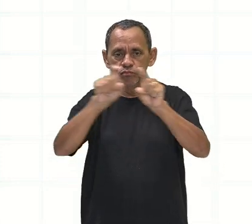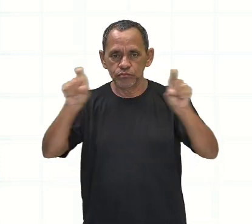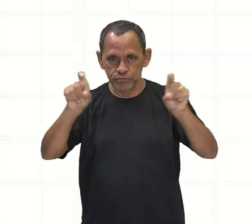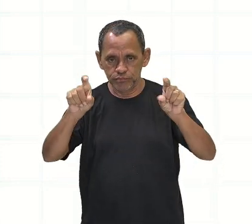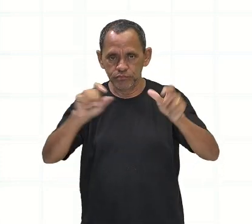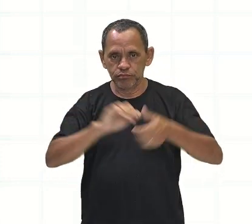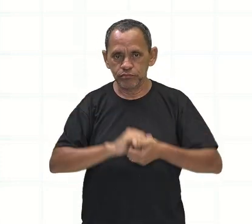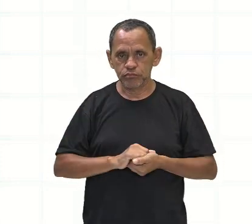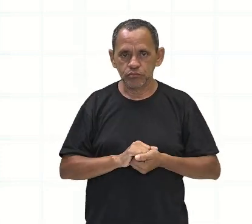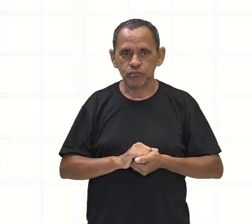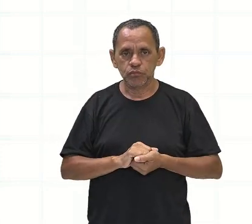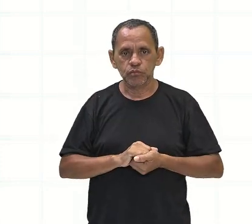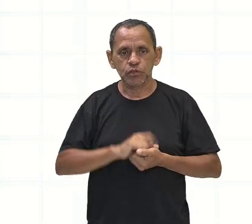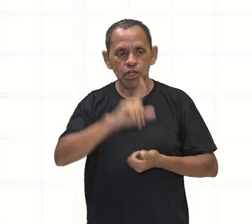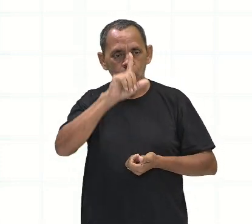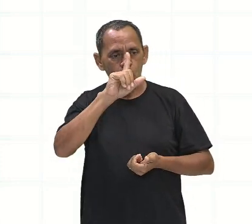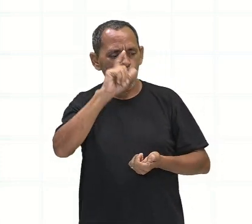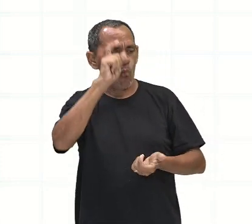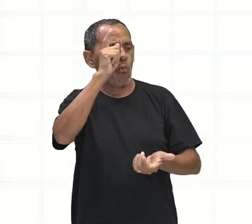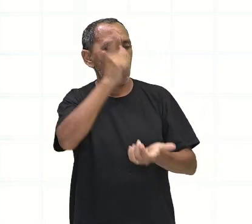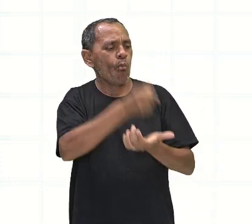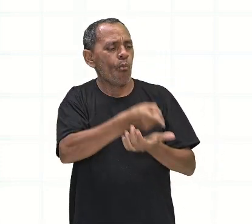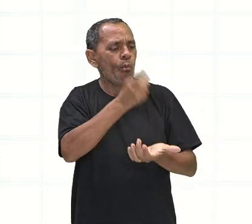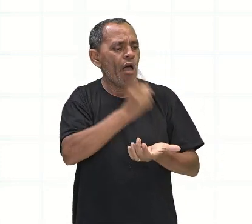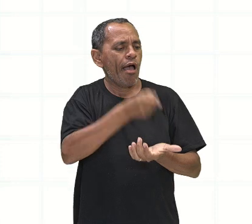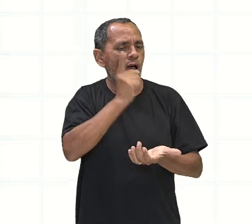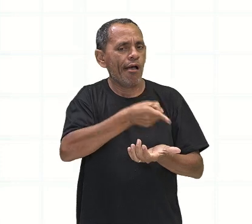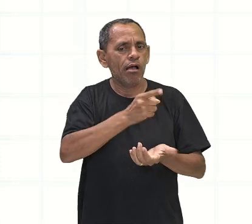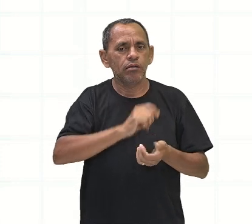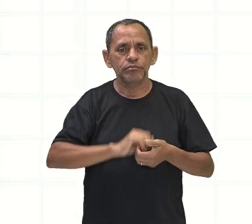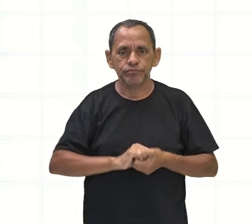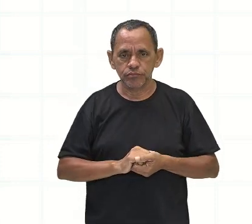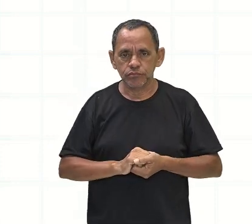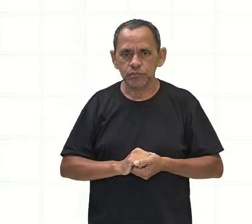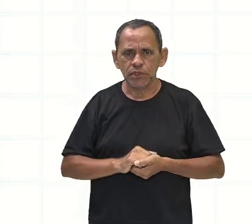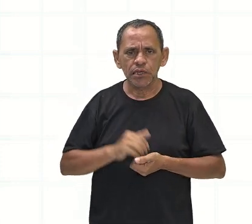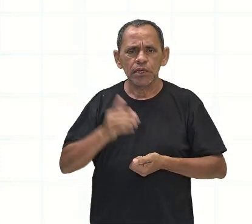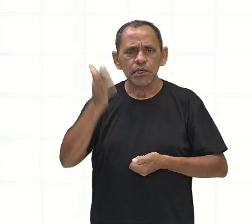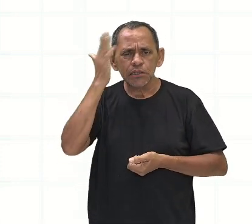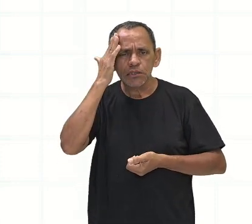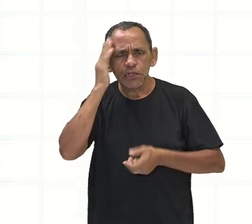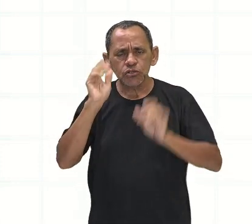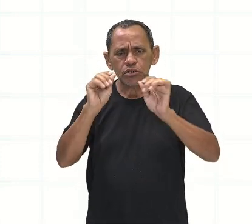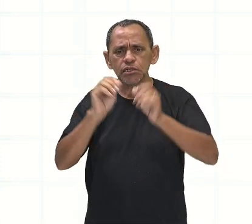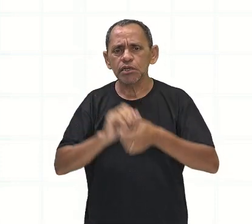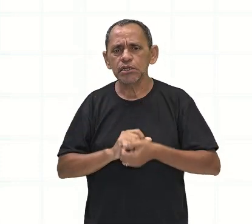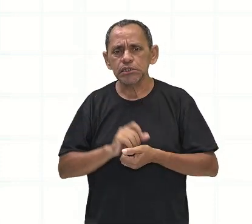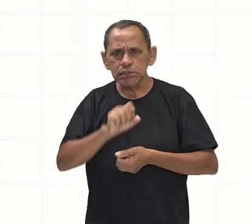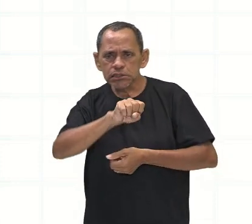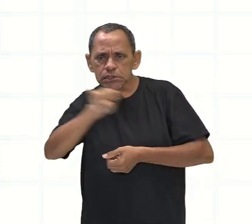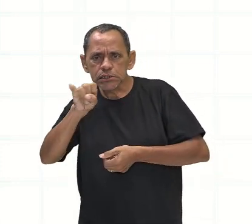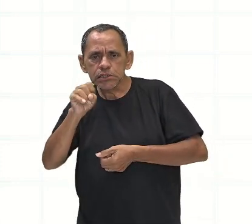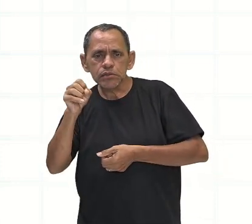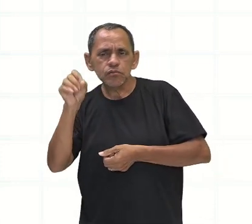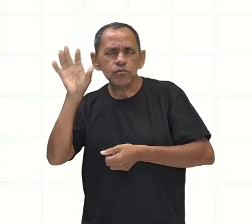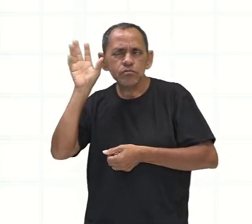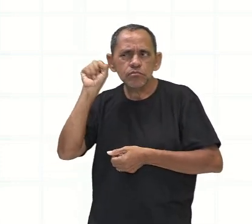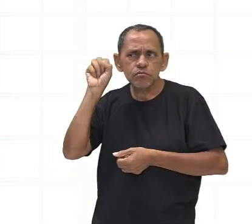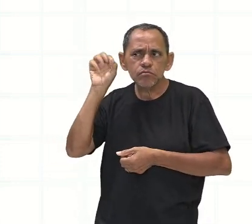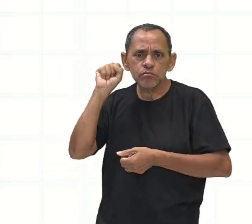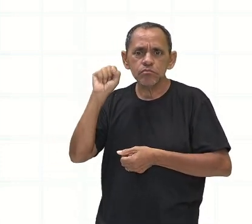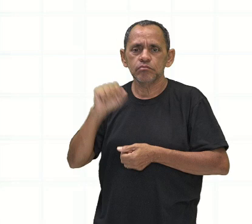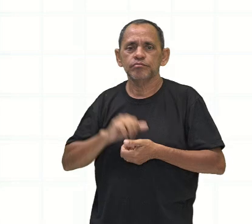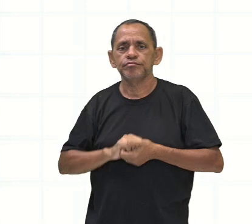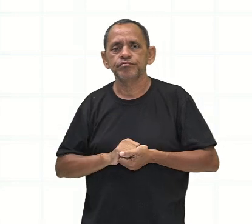Eu ordeno. O que você entende quando você escuta isso, né? Eu ordeno que